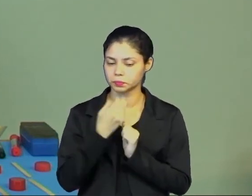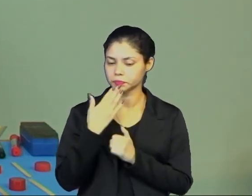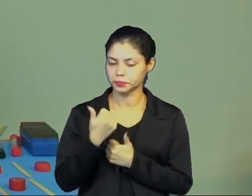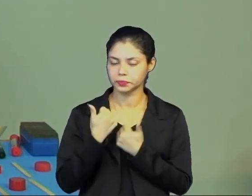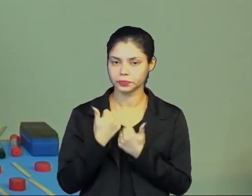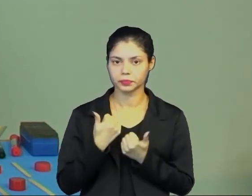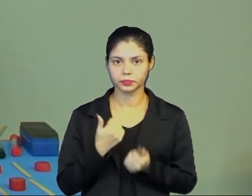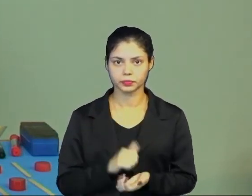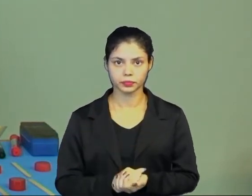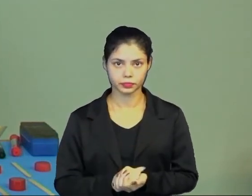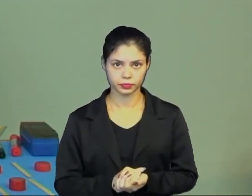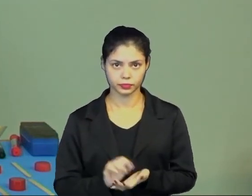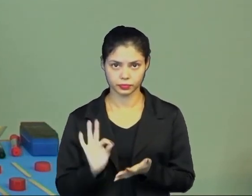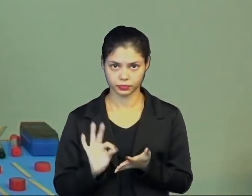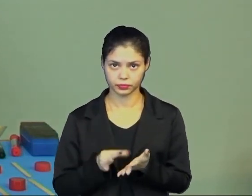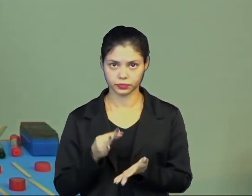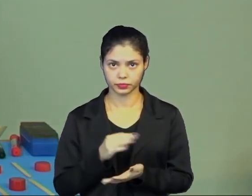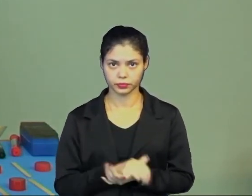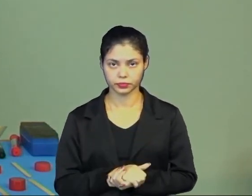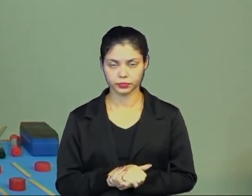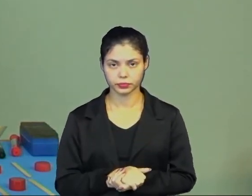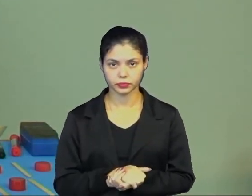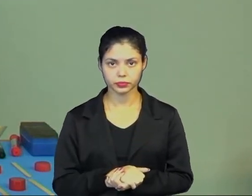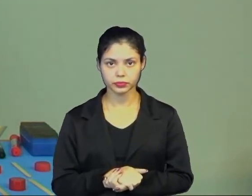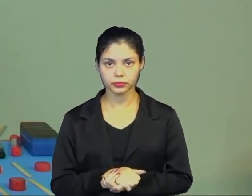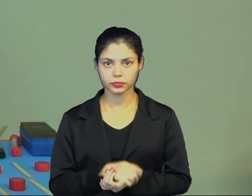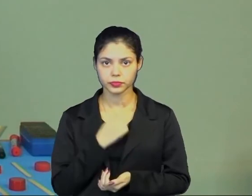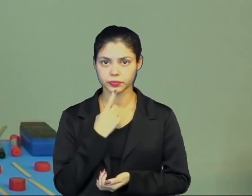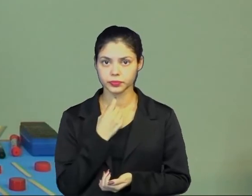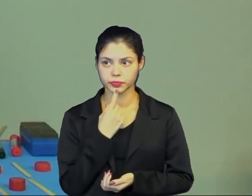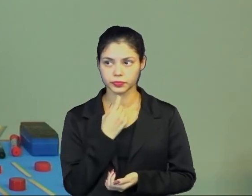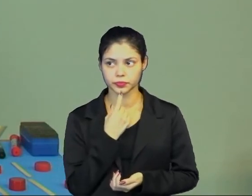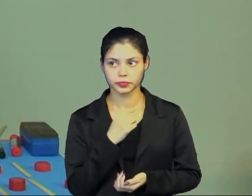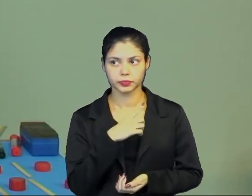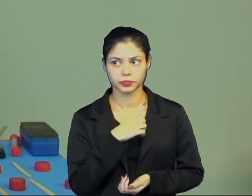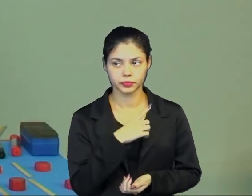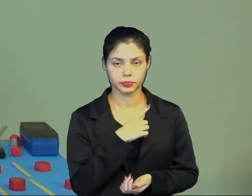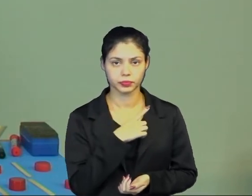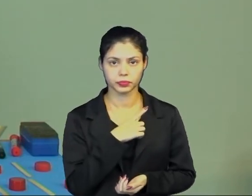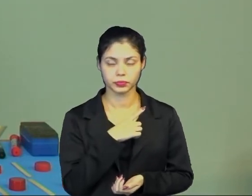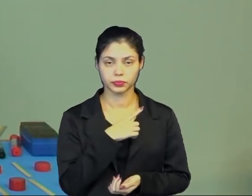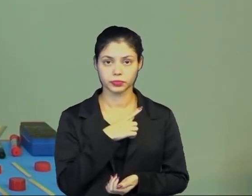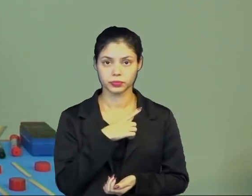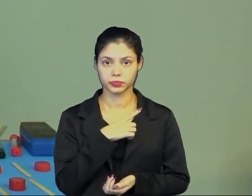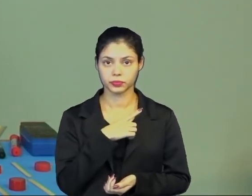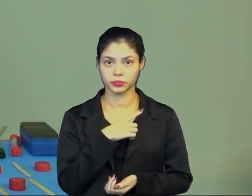bem. Vamos registrar? Então, tampinhas vermelhas eu tenho